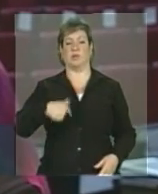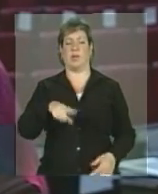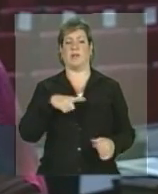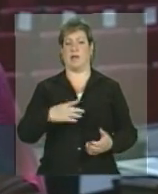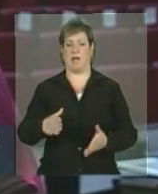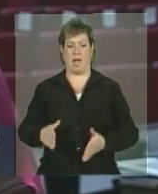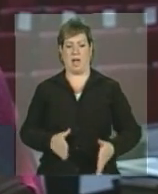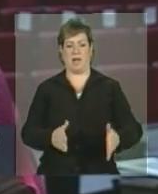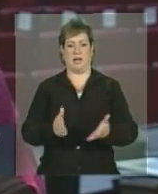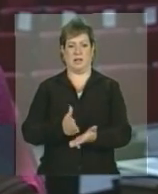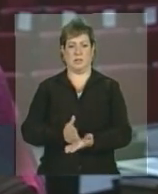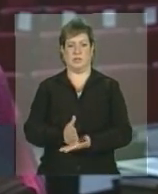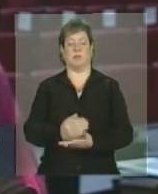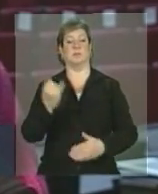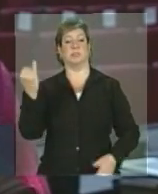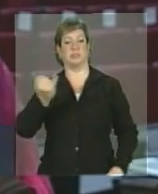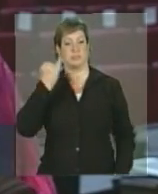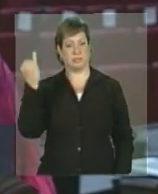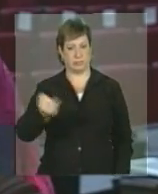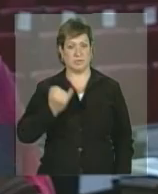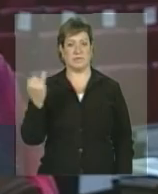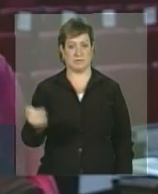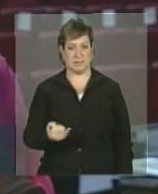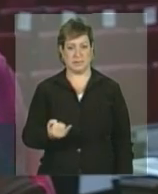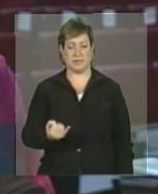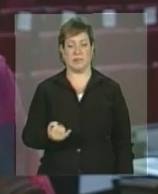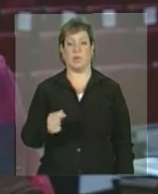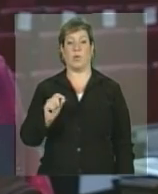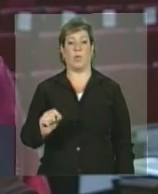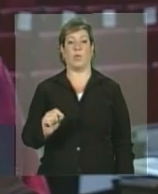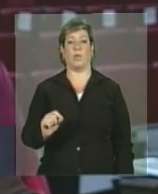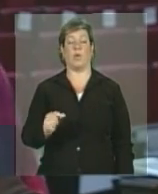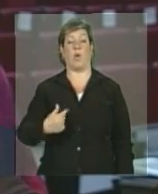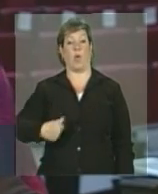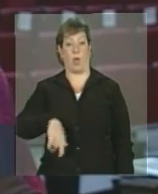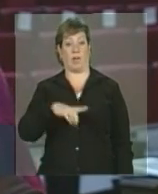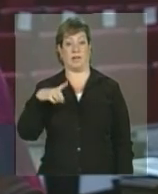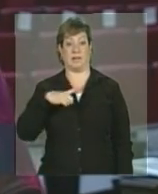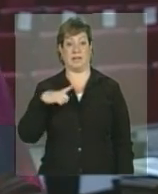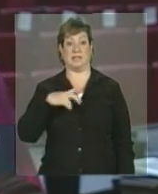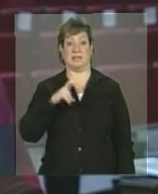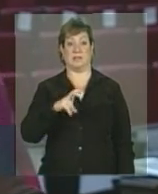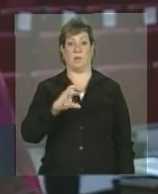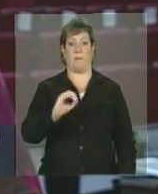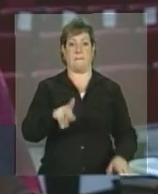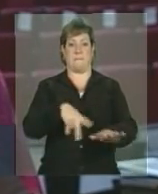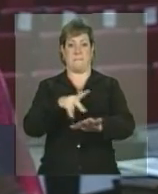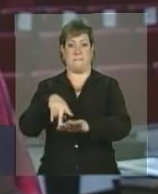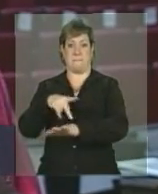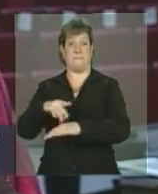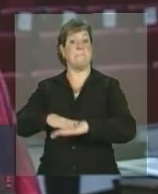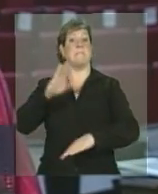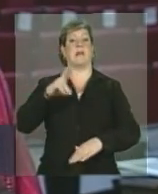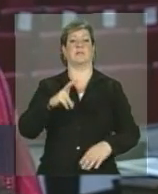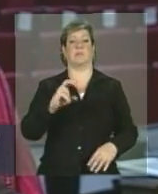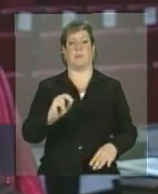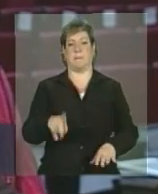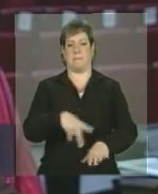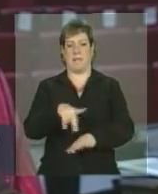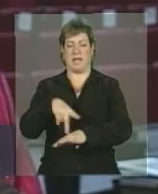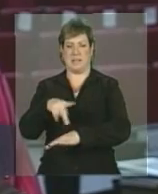rumo importante. O fato que temos 50 países, ainda mais do que